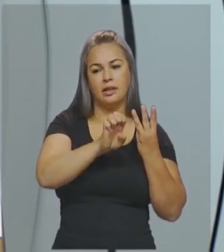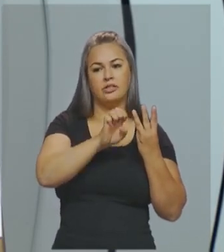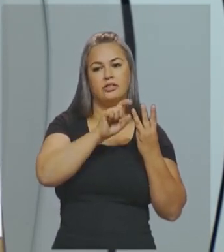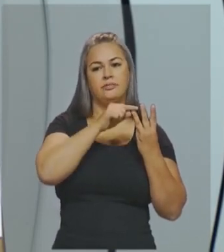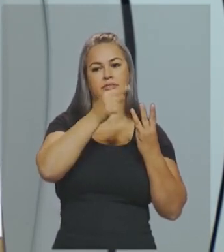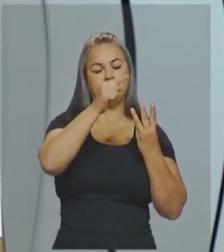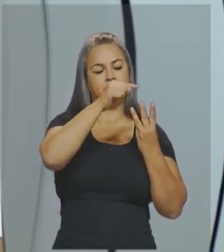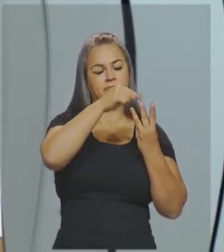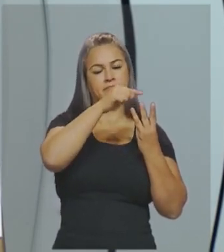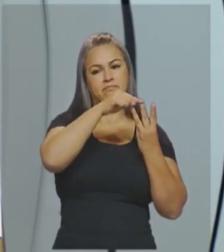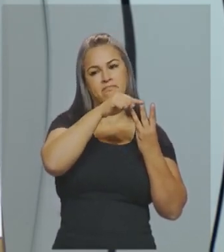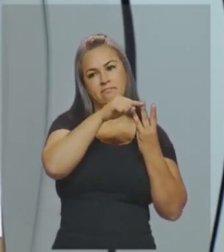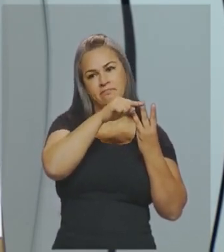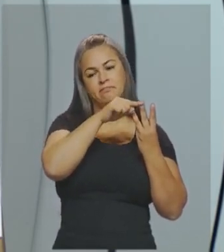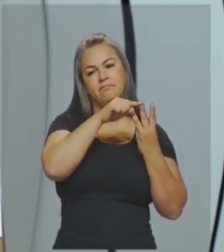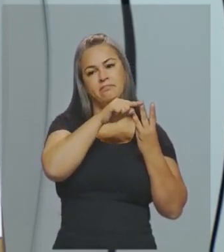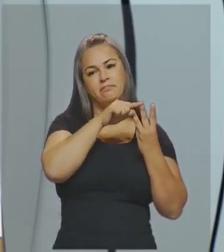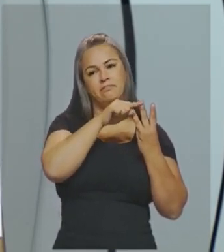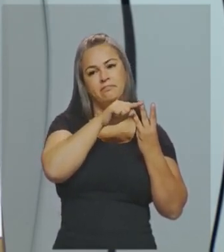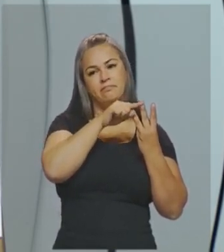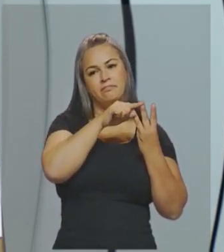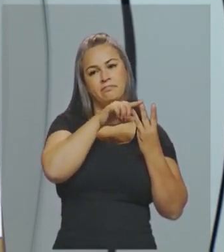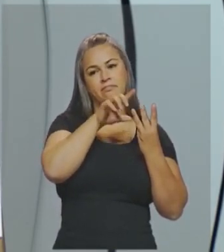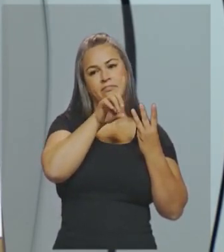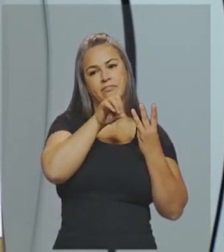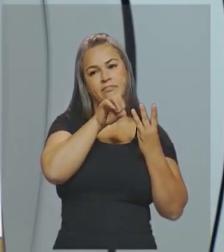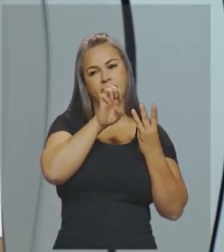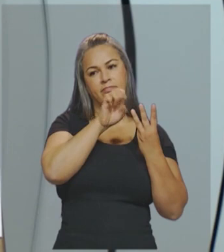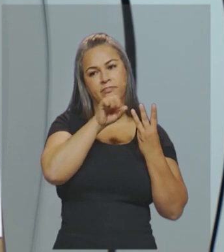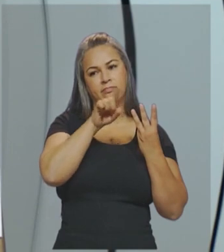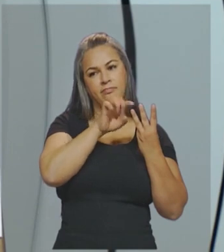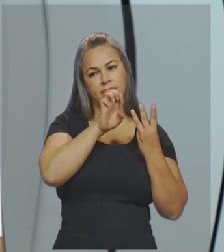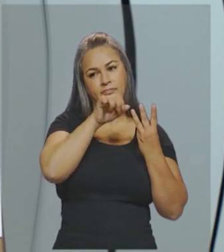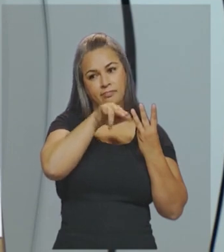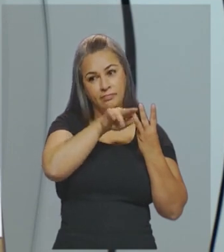aqui, digamos, no desenhozinho,